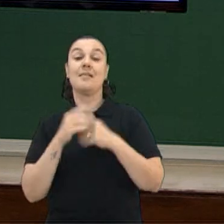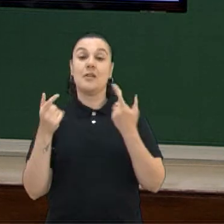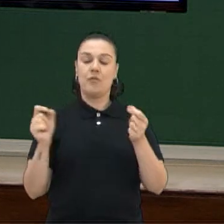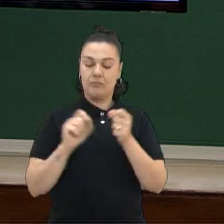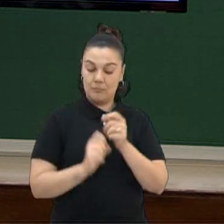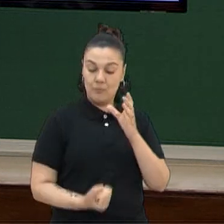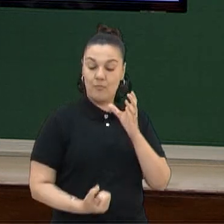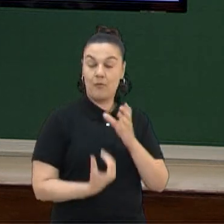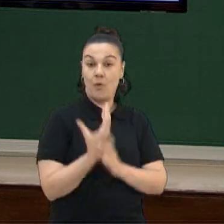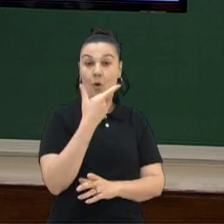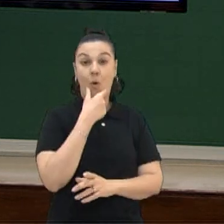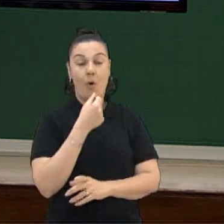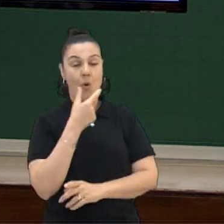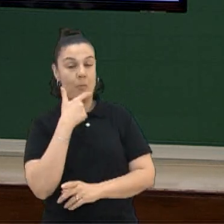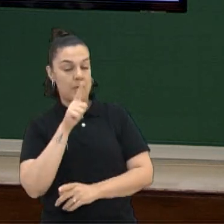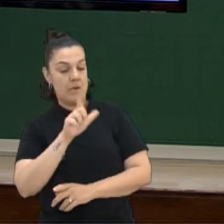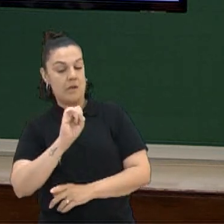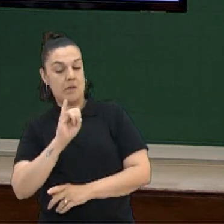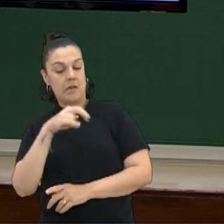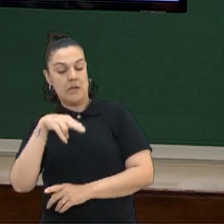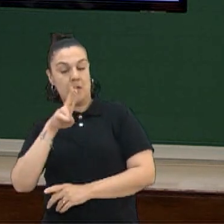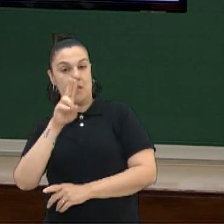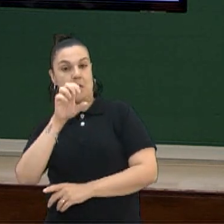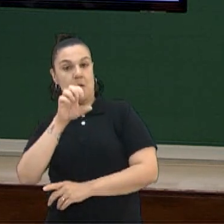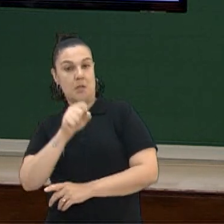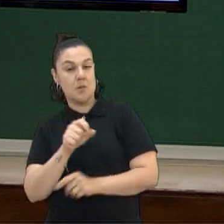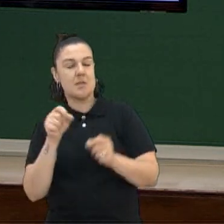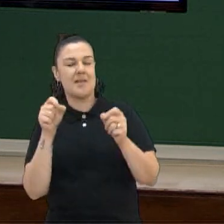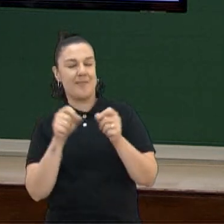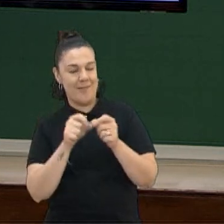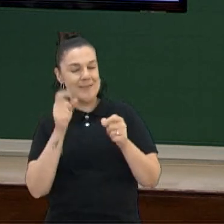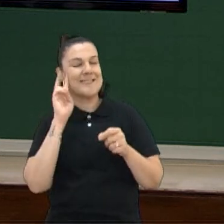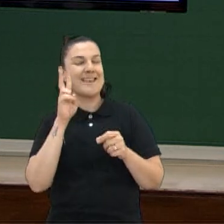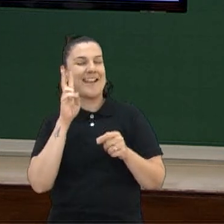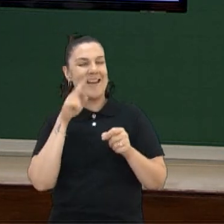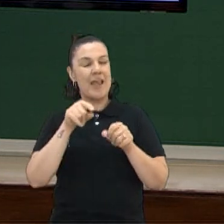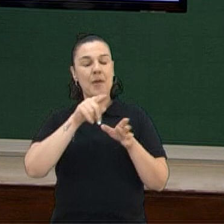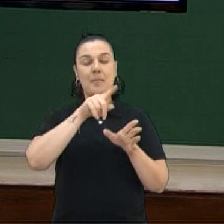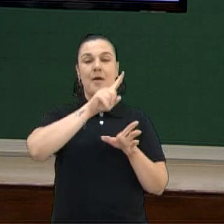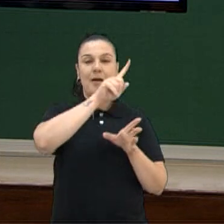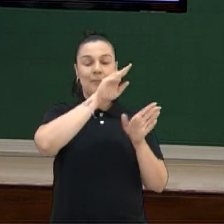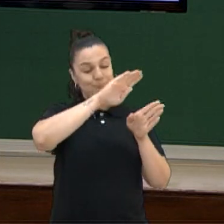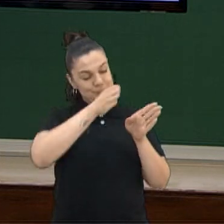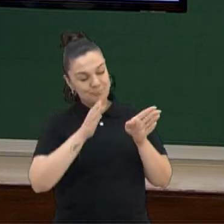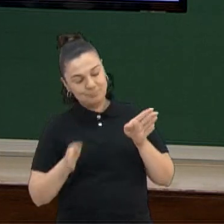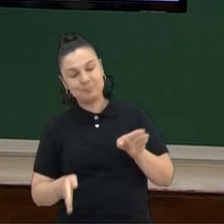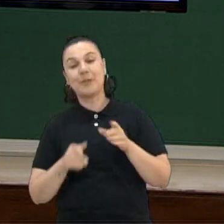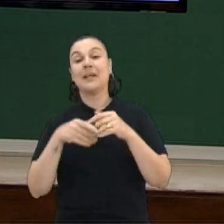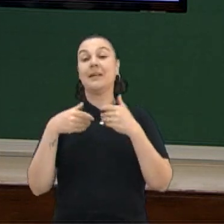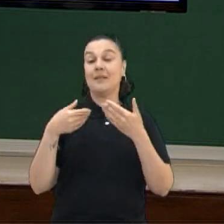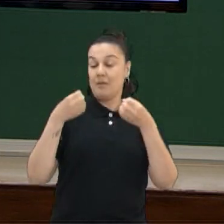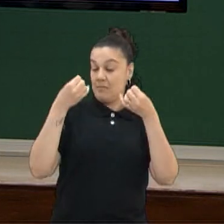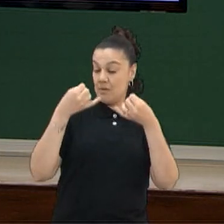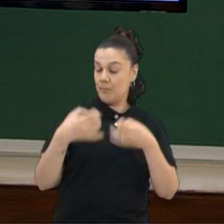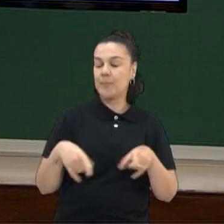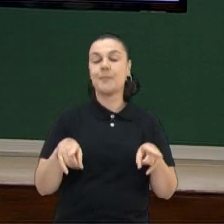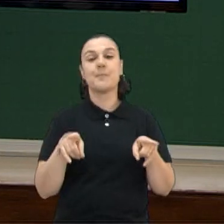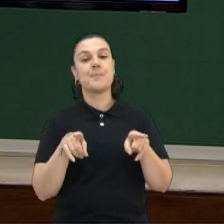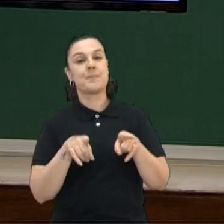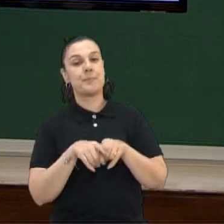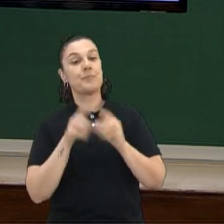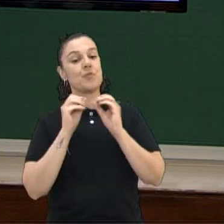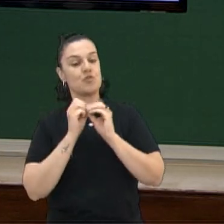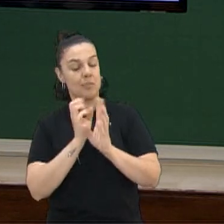cientista Linus Pauling. Lembra dele, né? A distribuição eletrônica e tudo mais. Ele também trabalhou com essa